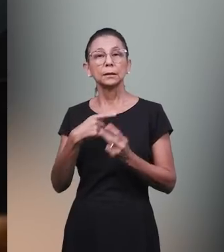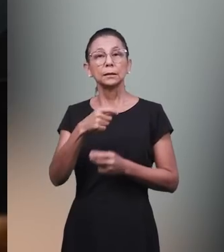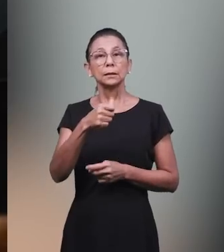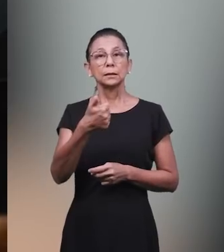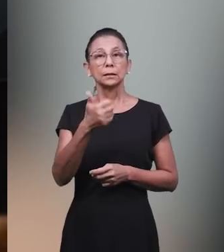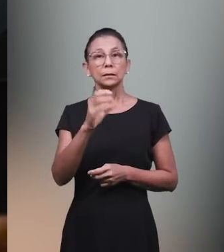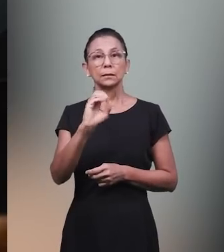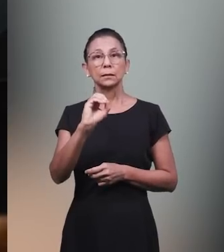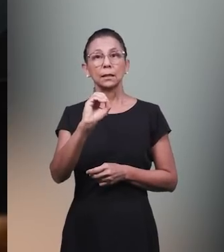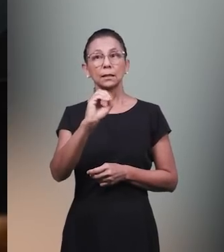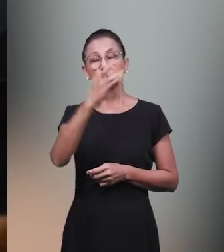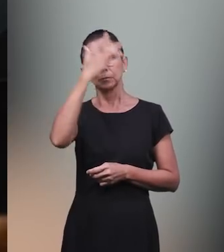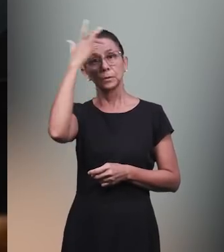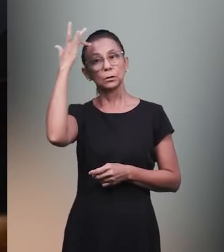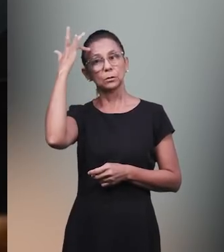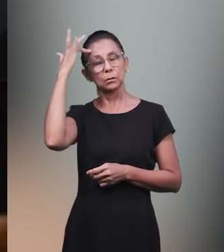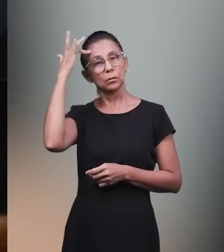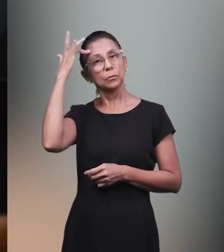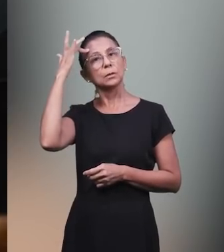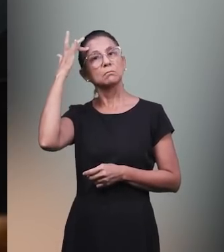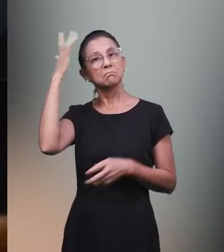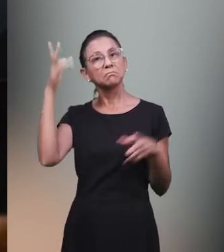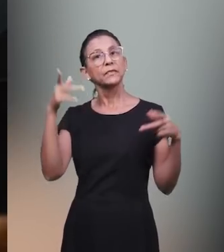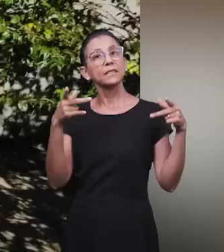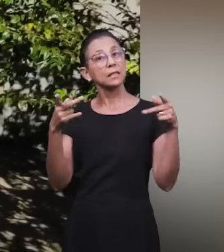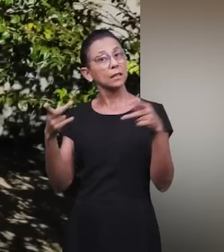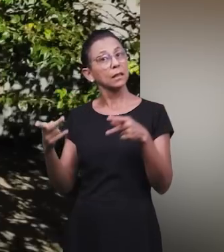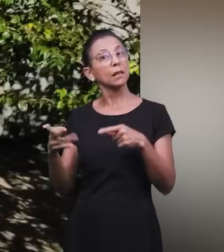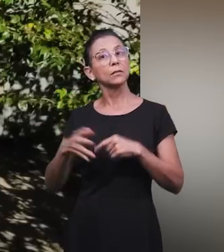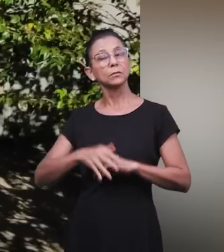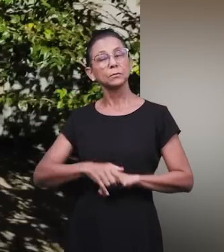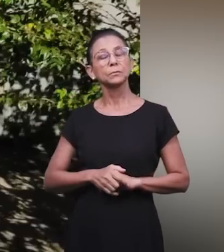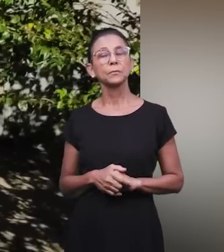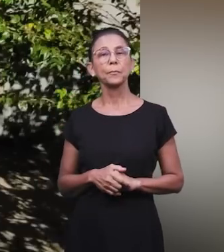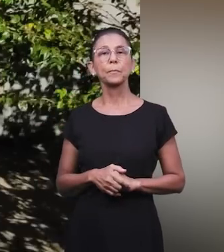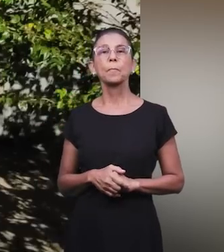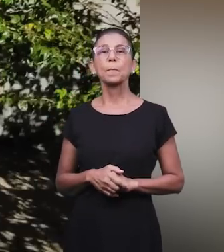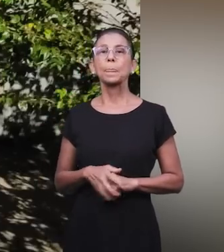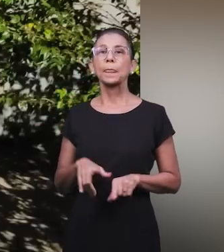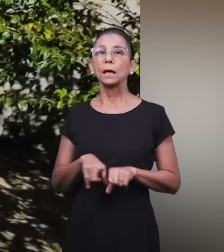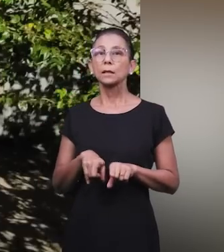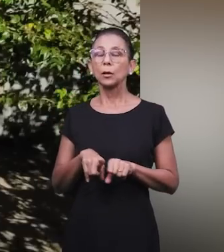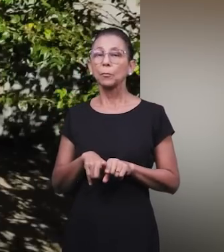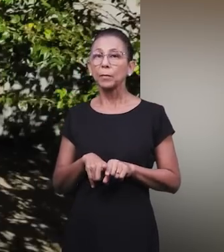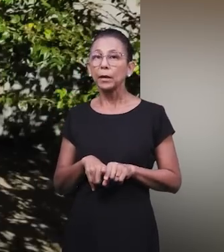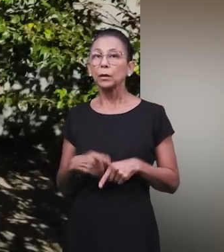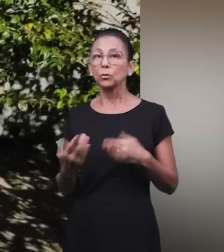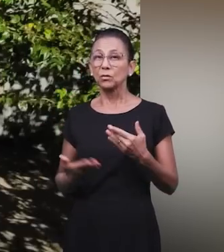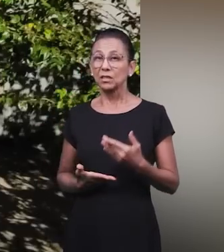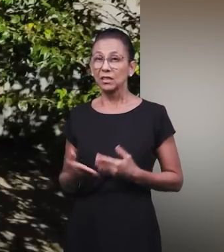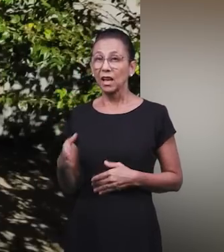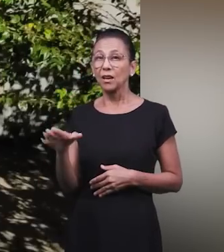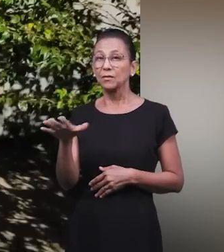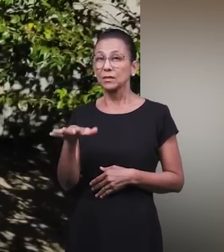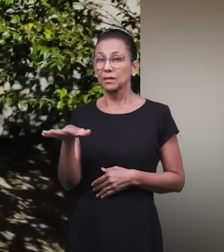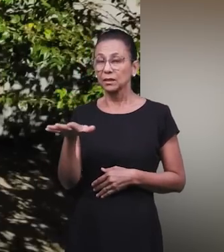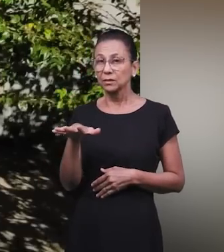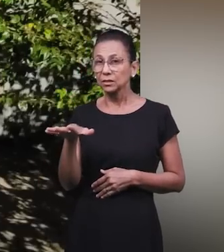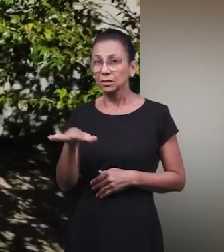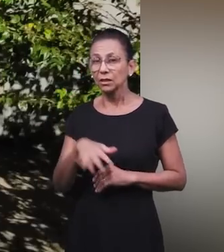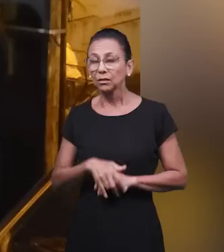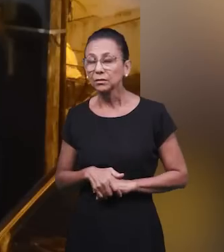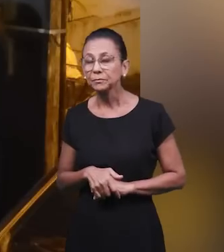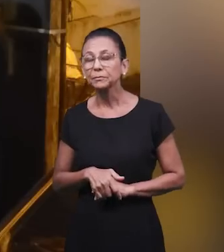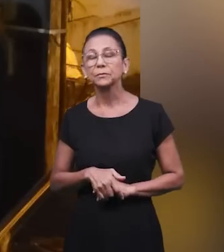visitantes presentes, uma grande bênção para aquele local. E os irmãos daquela igreja não pararam não, após o culto